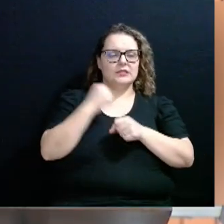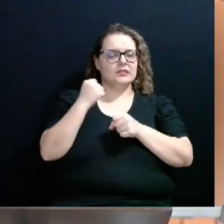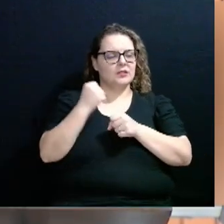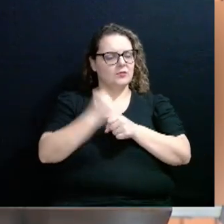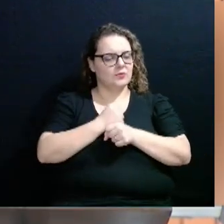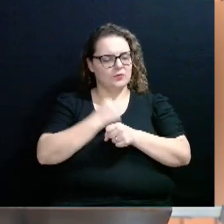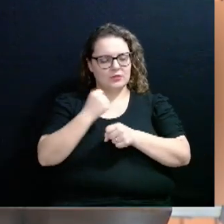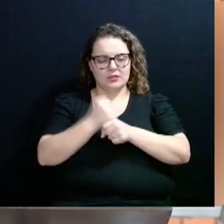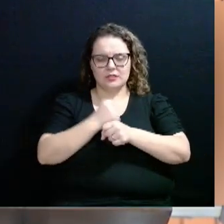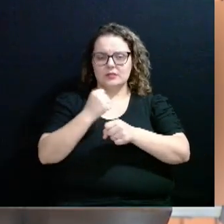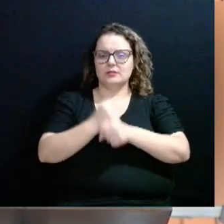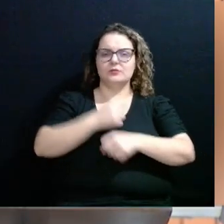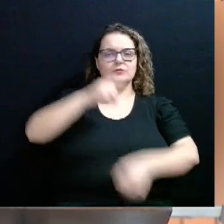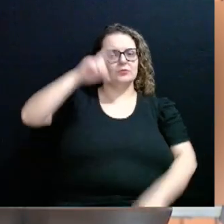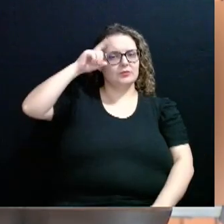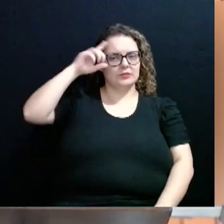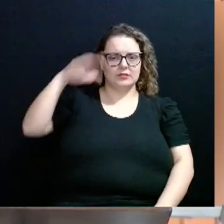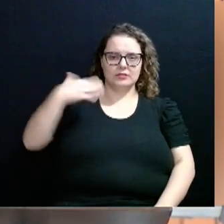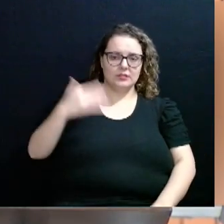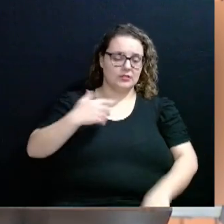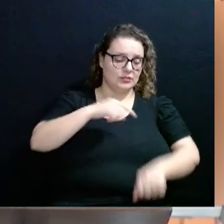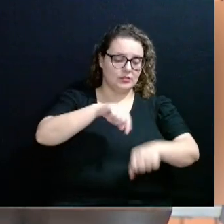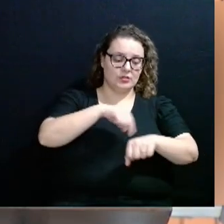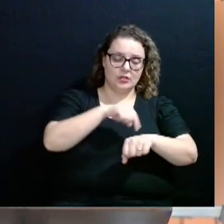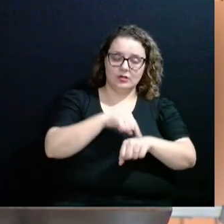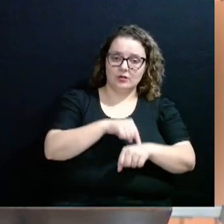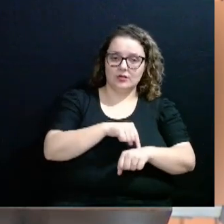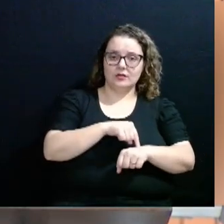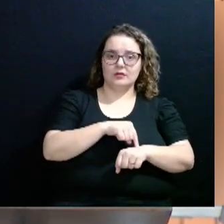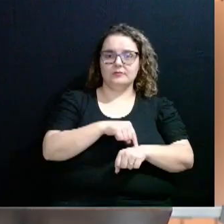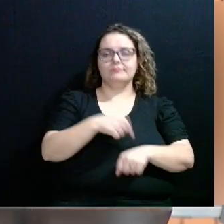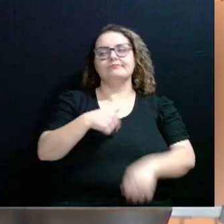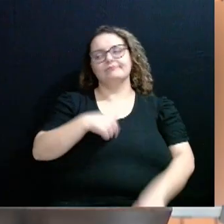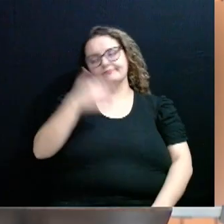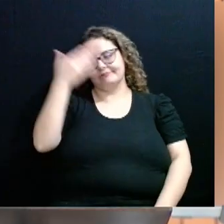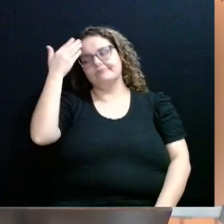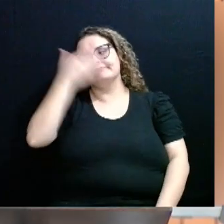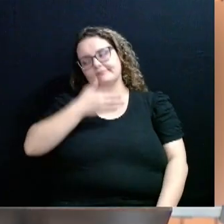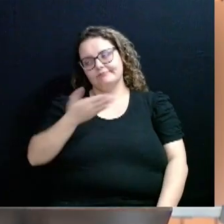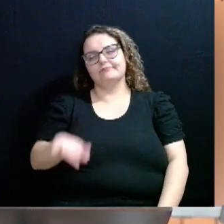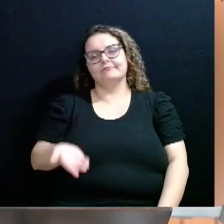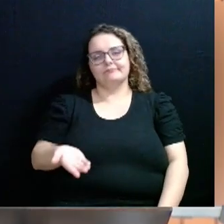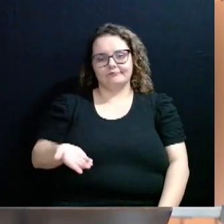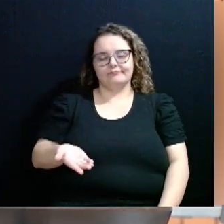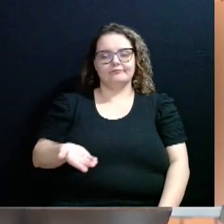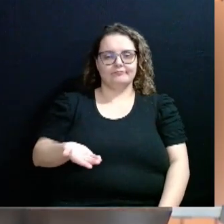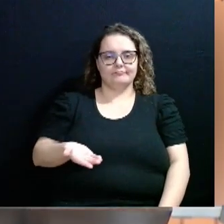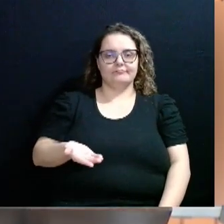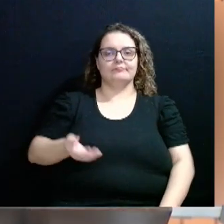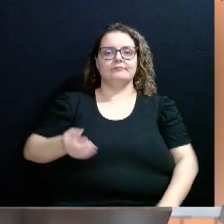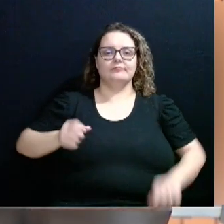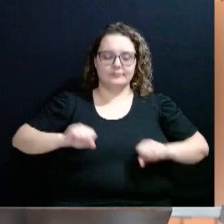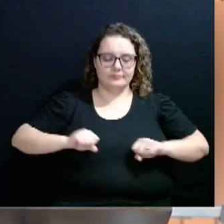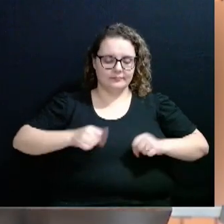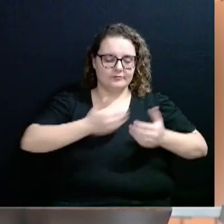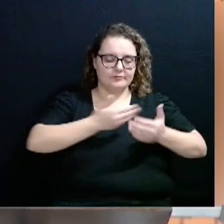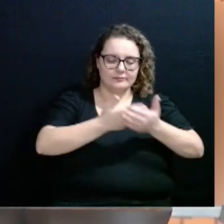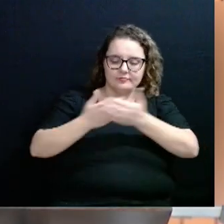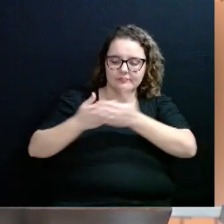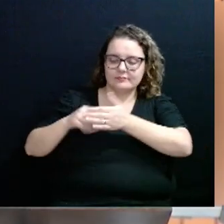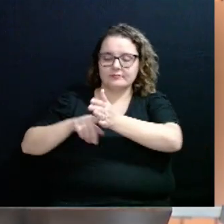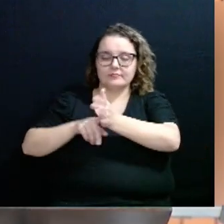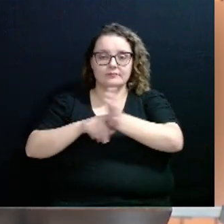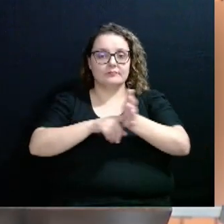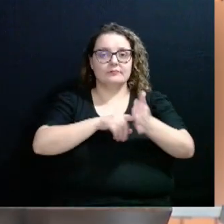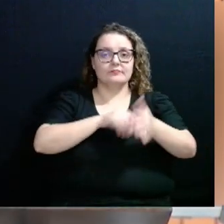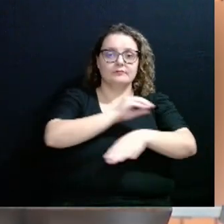dias, horas, eu sou testemunha disso, debruçado sobre os seus estudos e cuidados